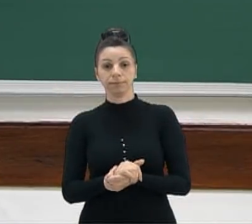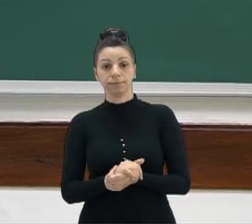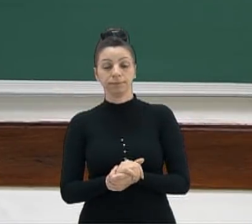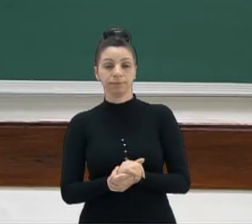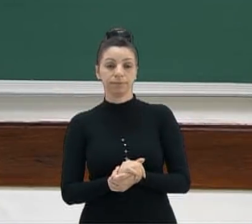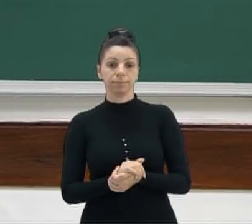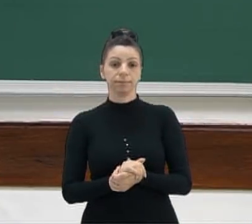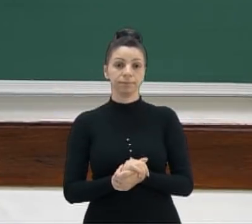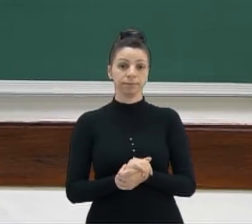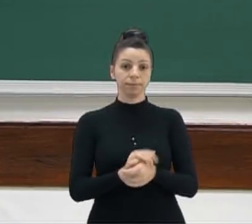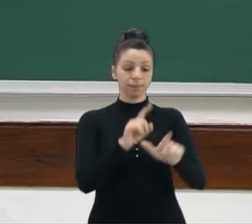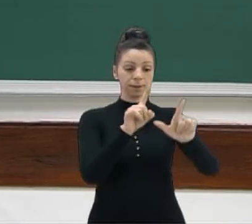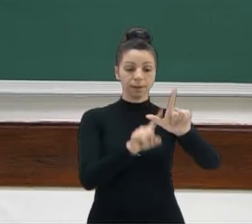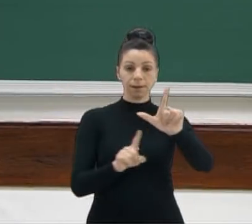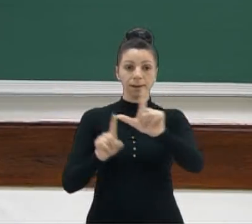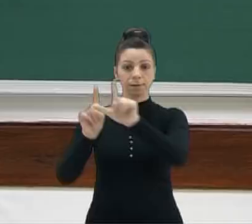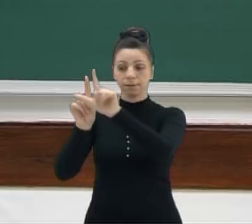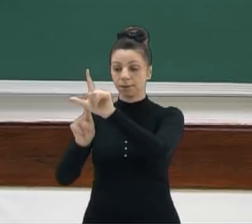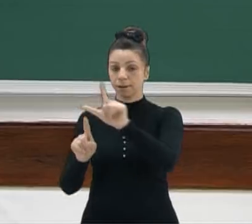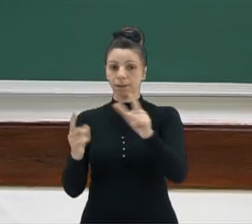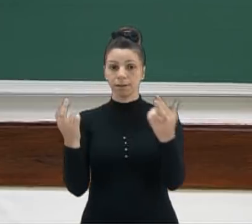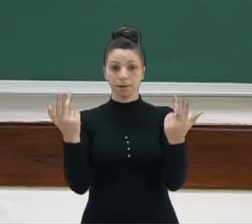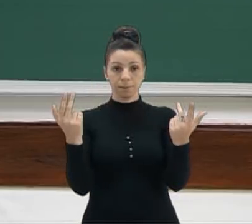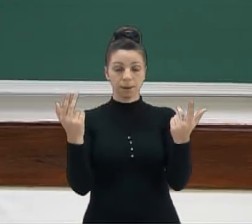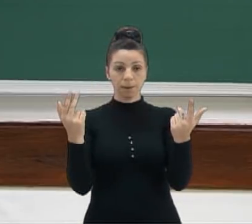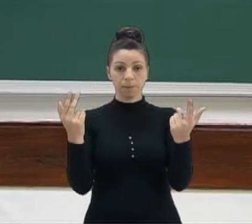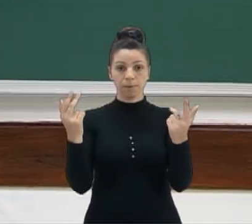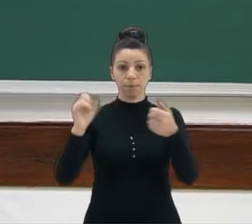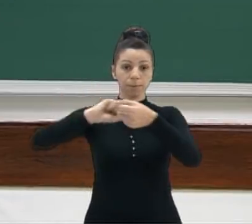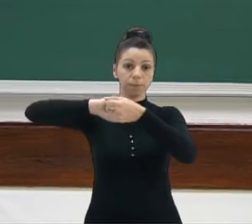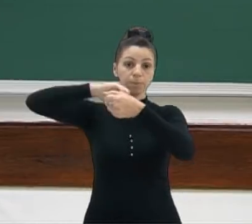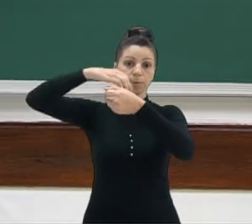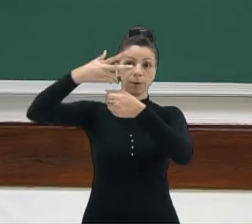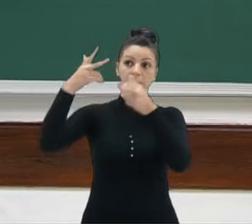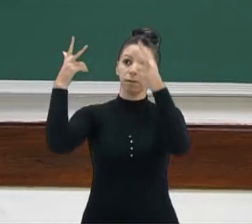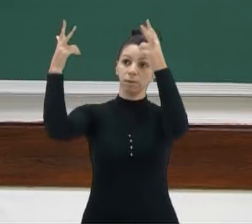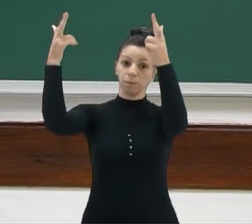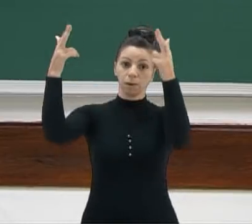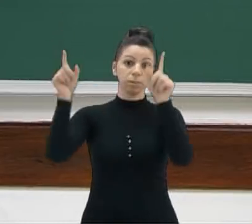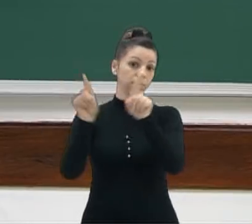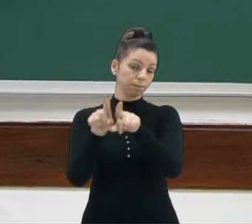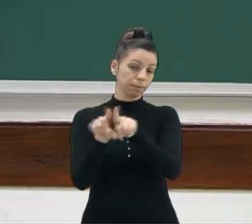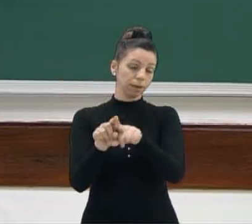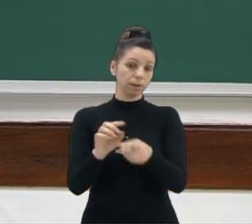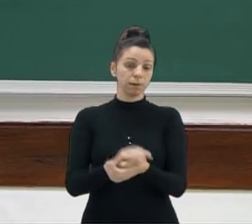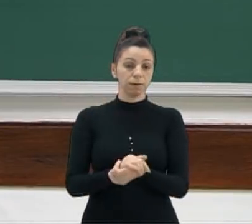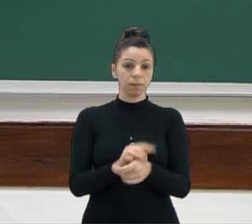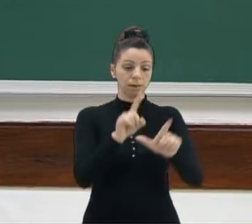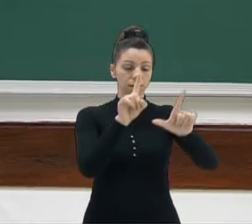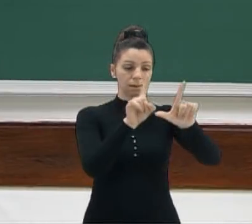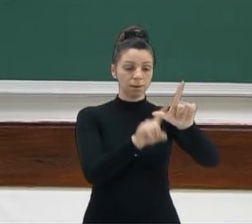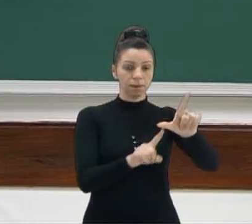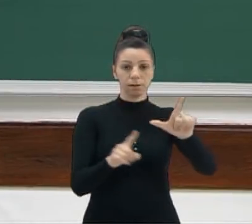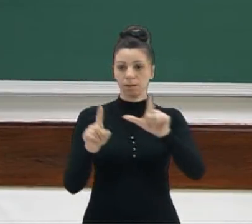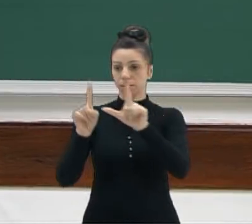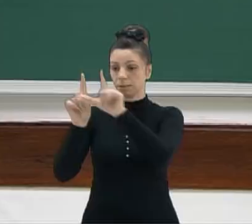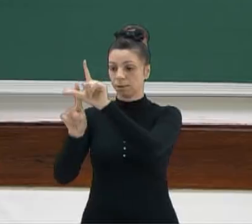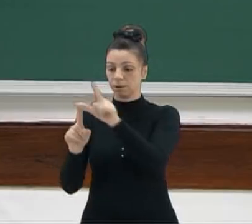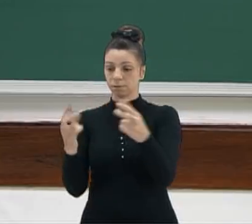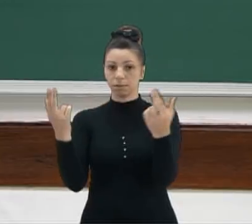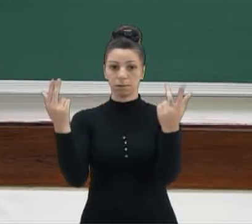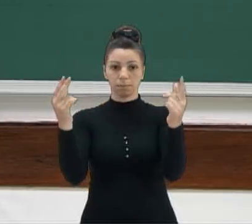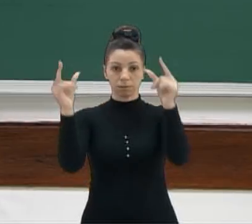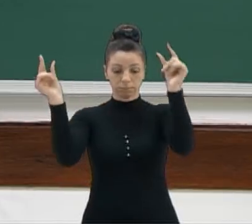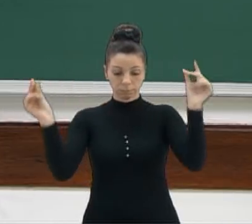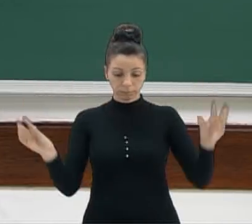as letras com o mesmo expoente. Peguei, agrupei letras iguais com letras iguais. Daí depois